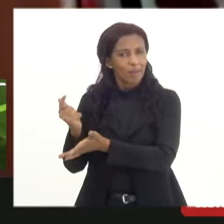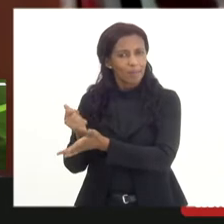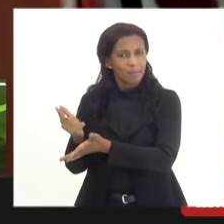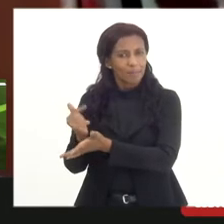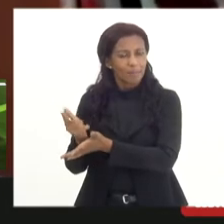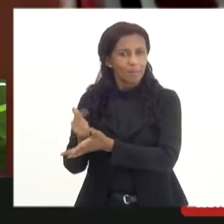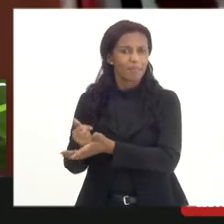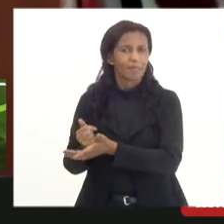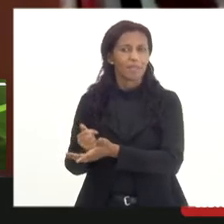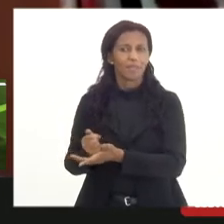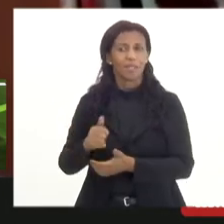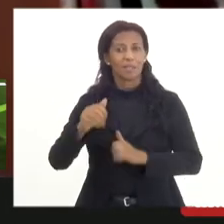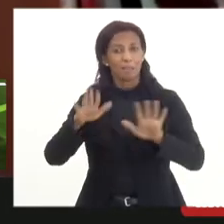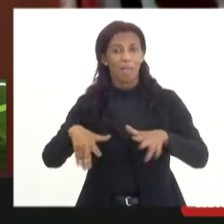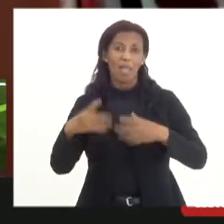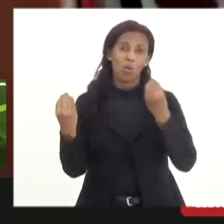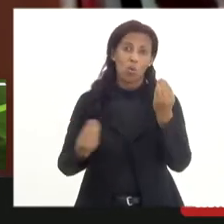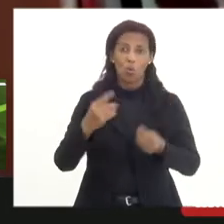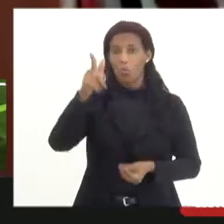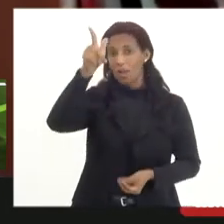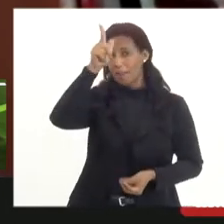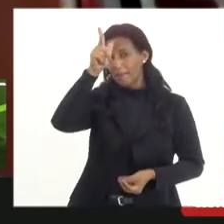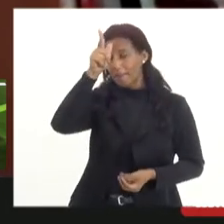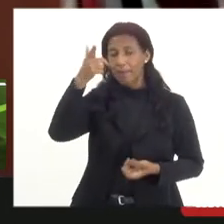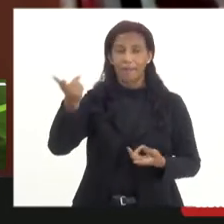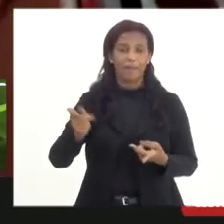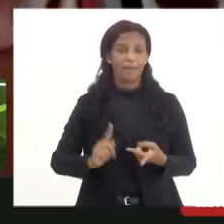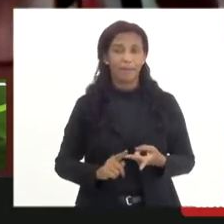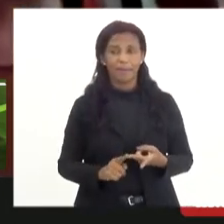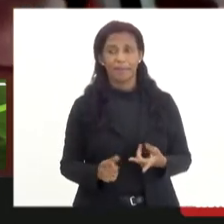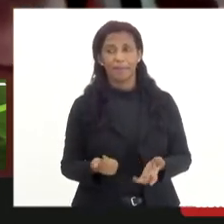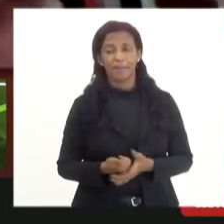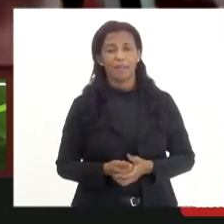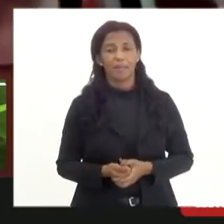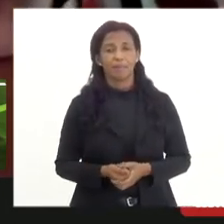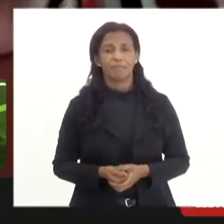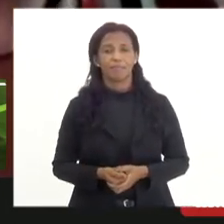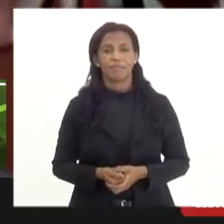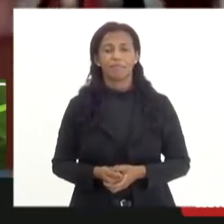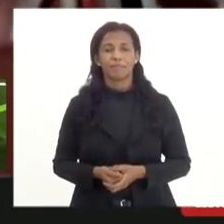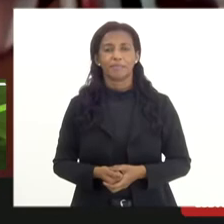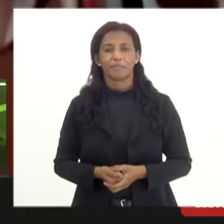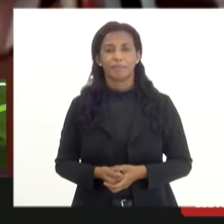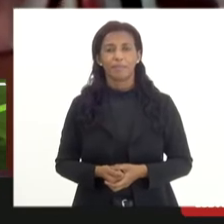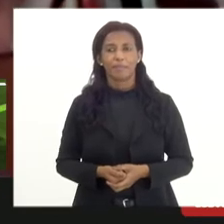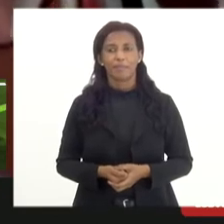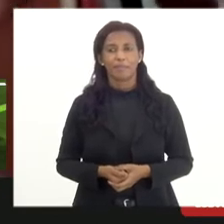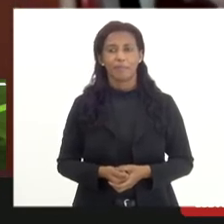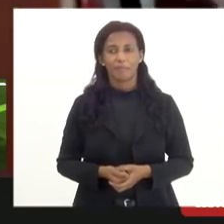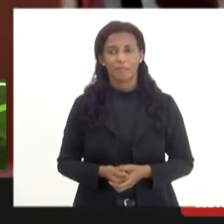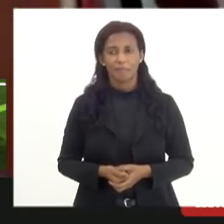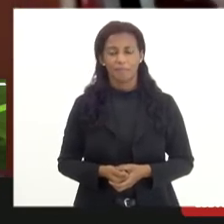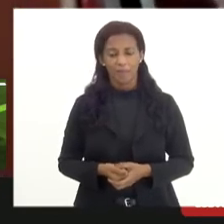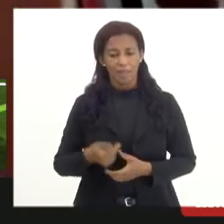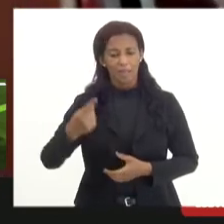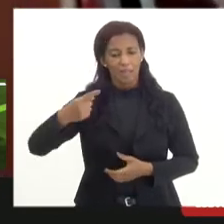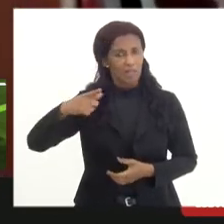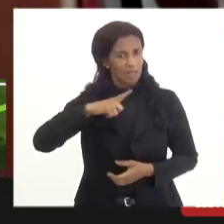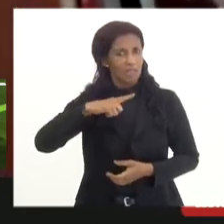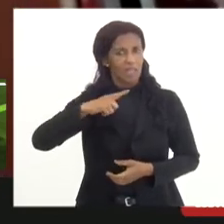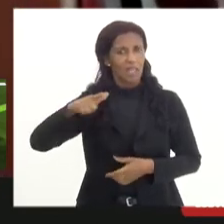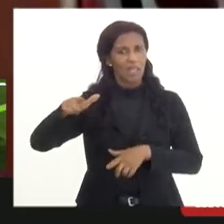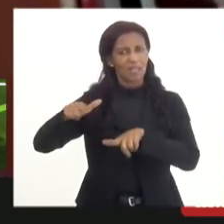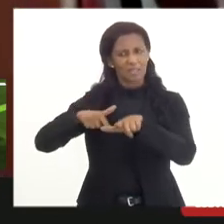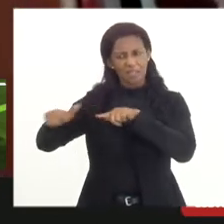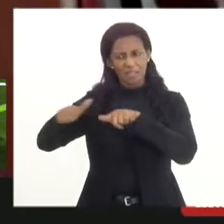bem-sucedidas, como por exemplo, a Alemanha, né? Elas, na verdade, elas têm até trabalhadores, inclusive o Conselho